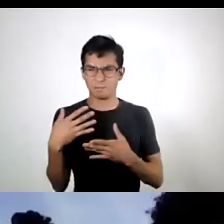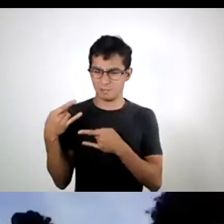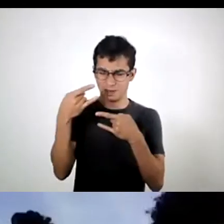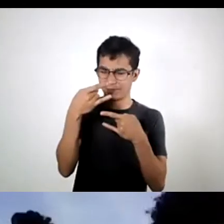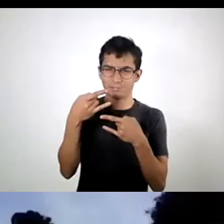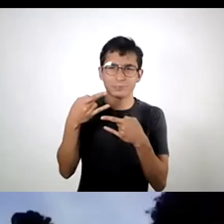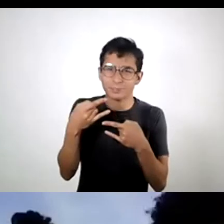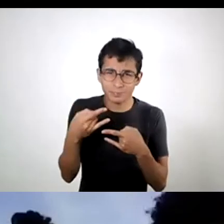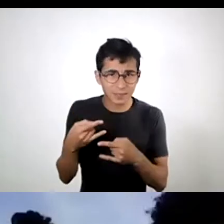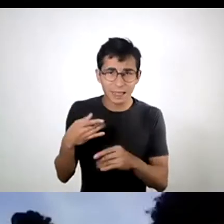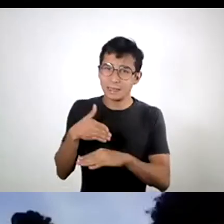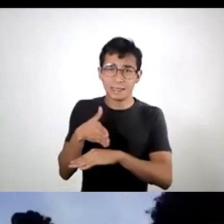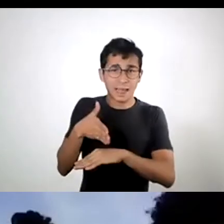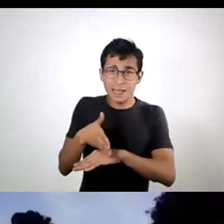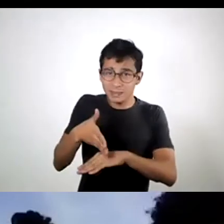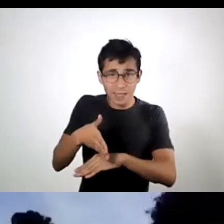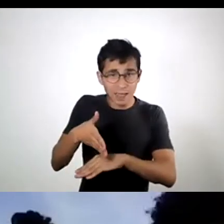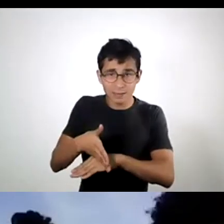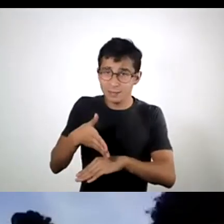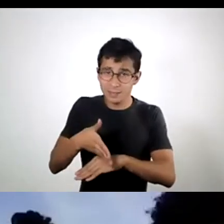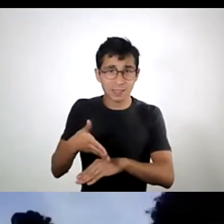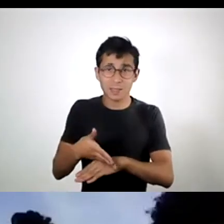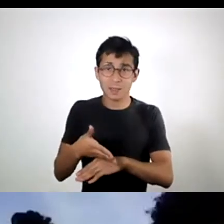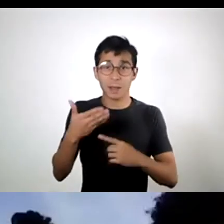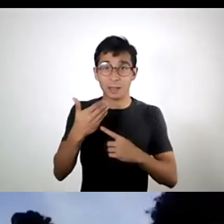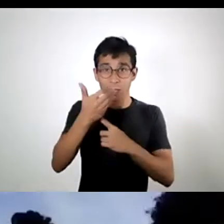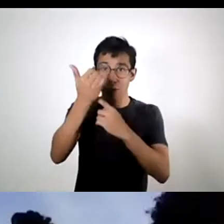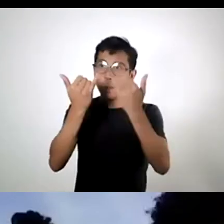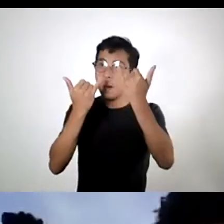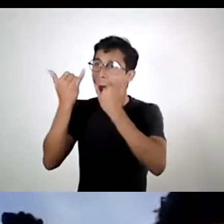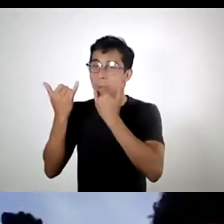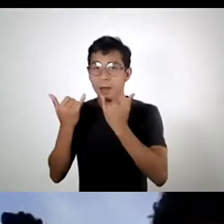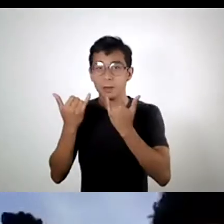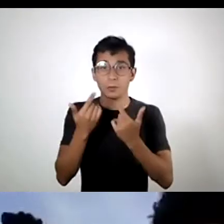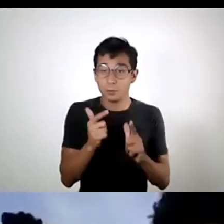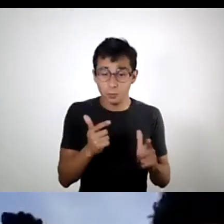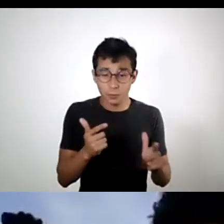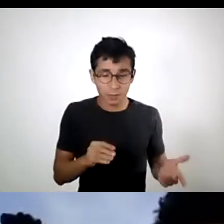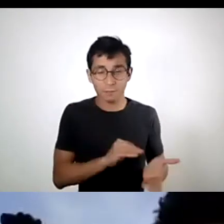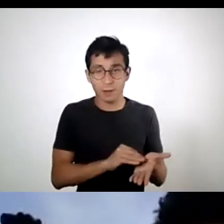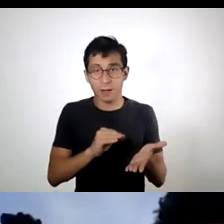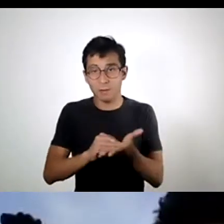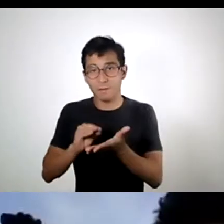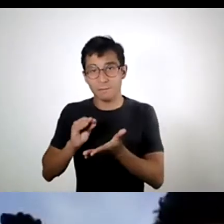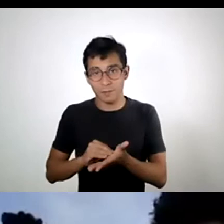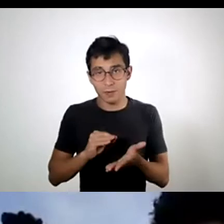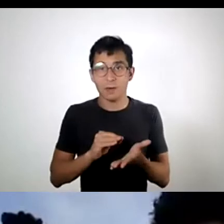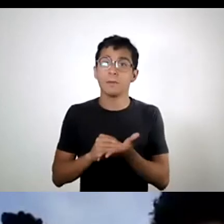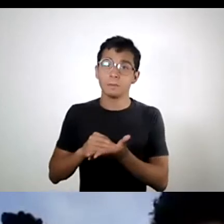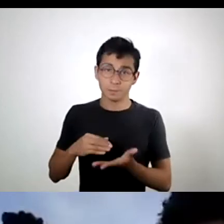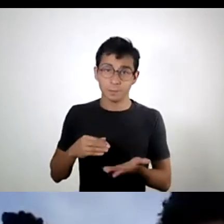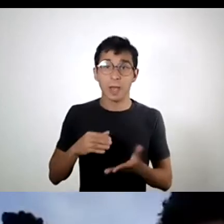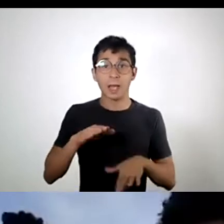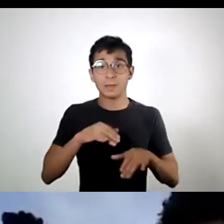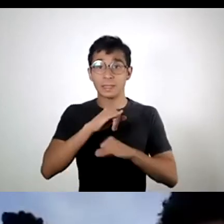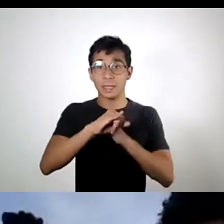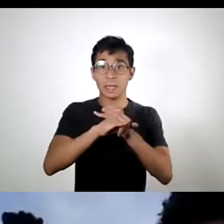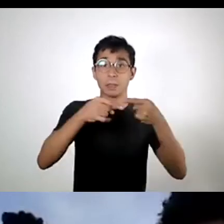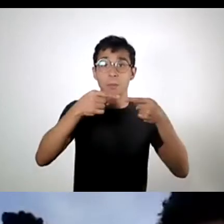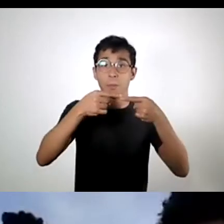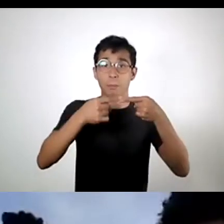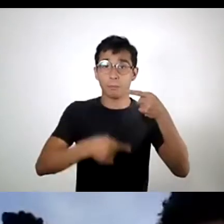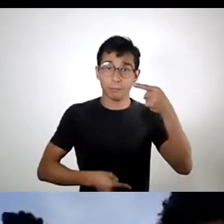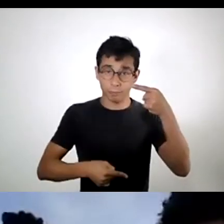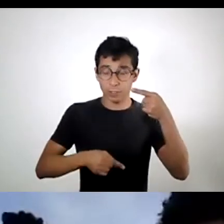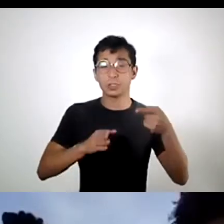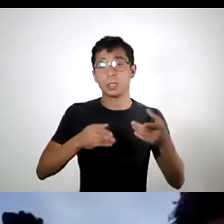acesso à democratização da tecnologia da informação para participar. Então, assim, pode cair e a gente acaba que, por exemplo, várias vezes a